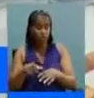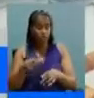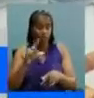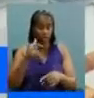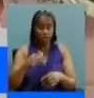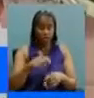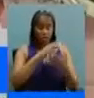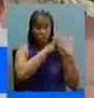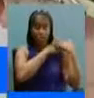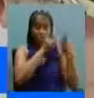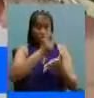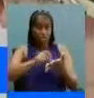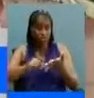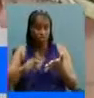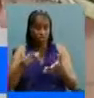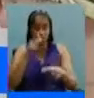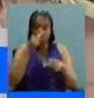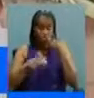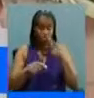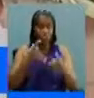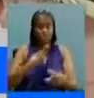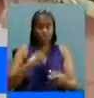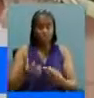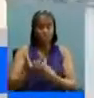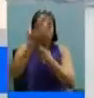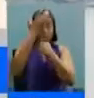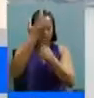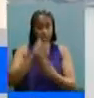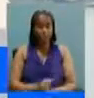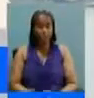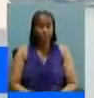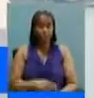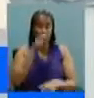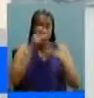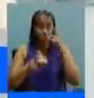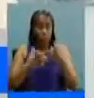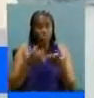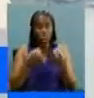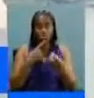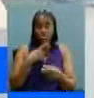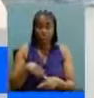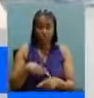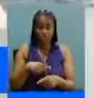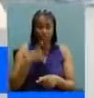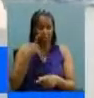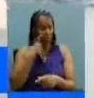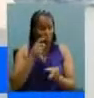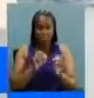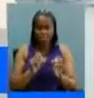incumbência de selecionar alguns cidadãos para serem homenageados. Pessoas que muitas vezes passam